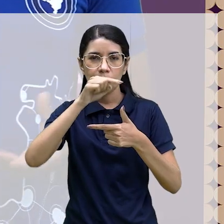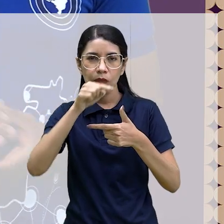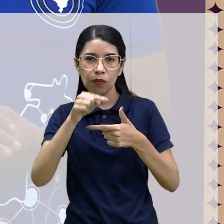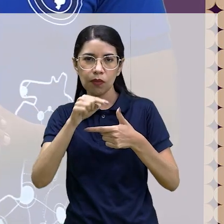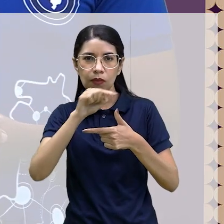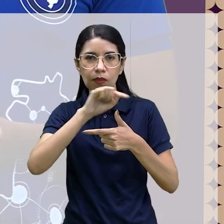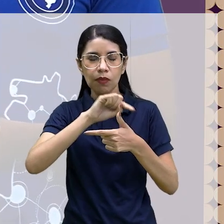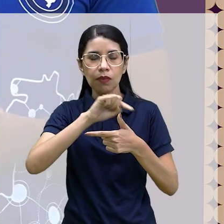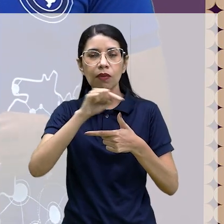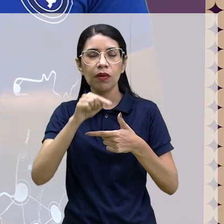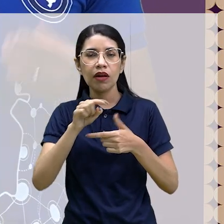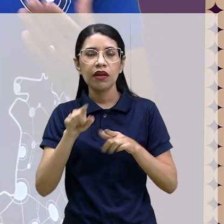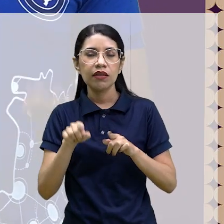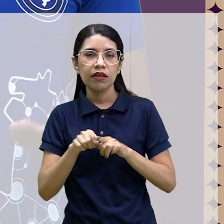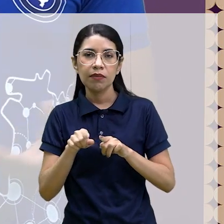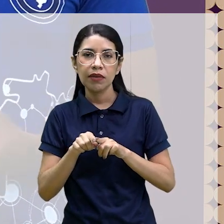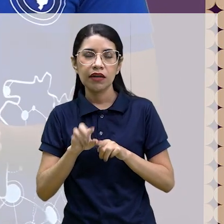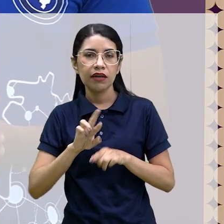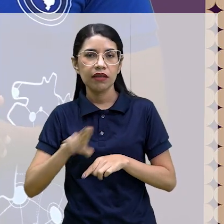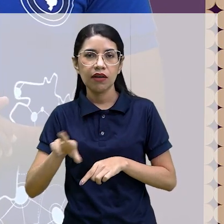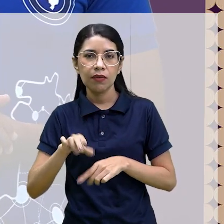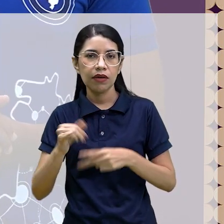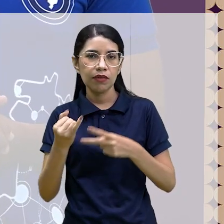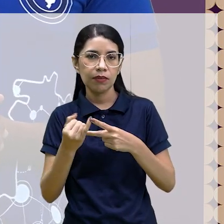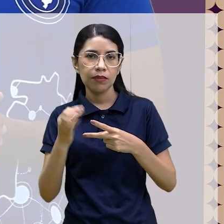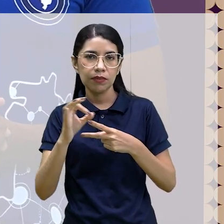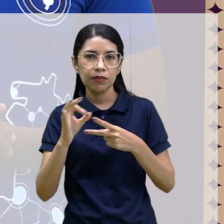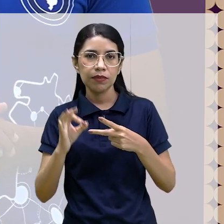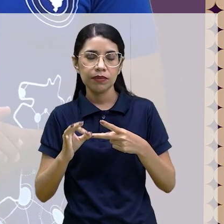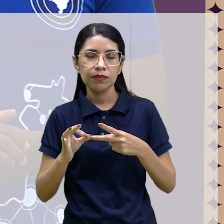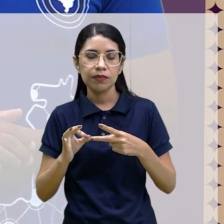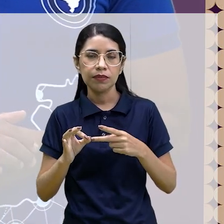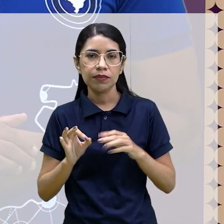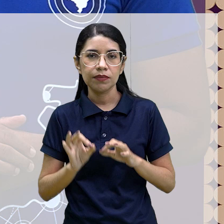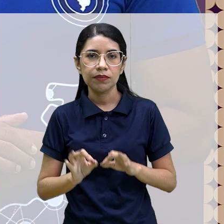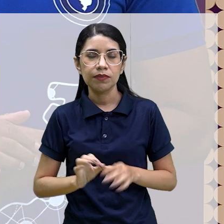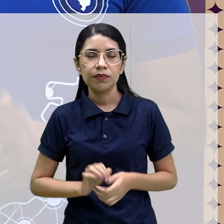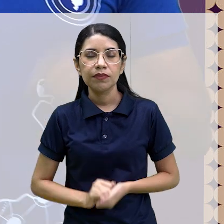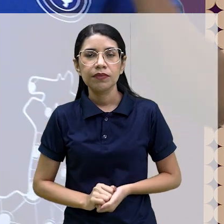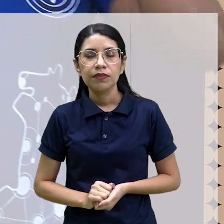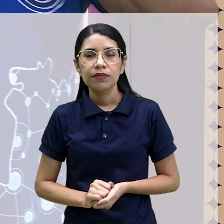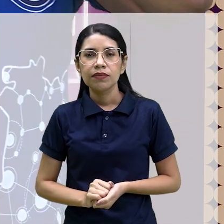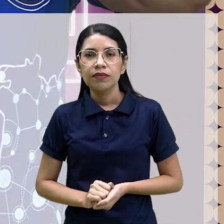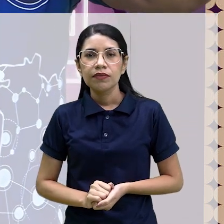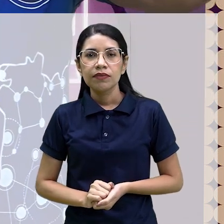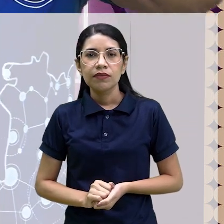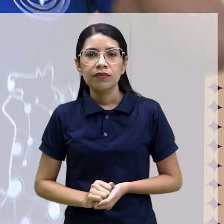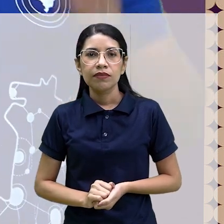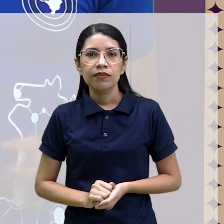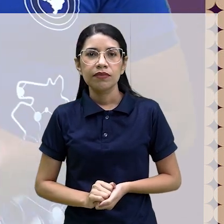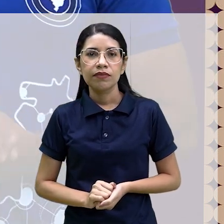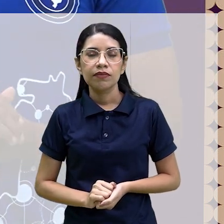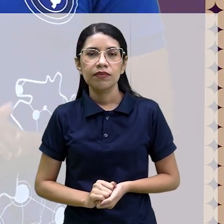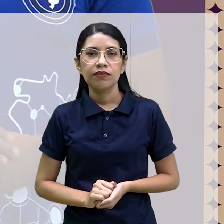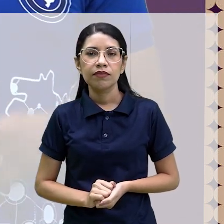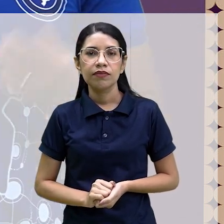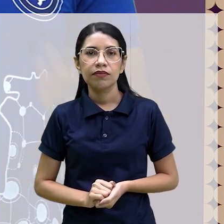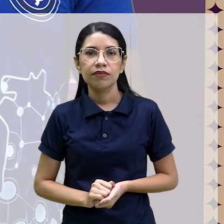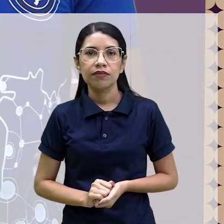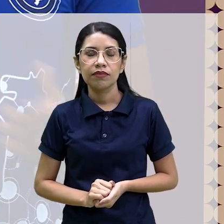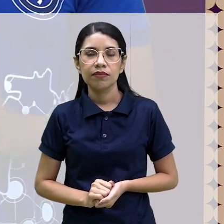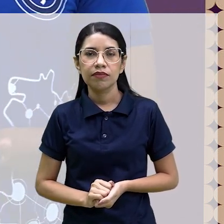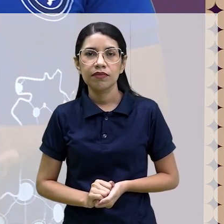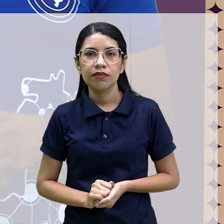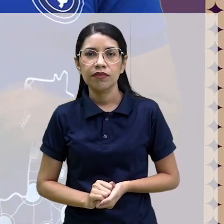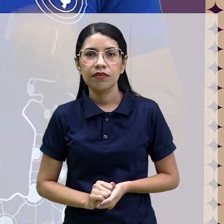Então também se configura não ser classificado como polígono. Ok? Tudo bem? Então,